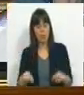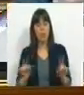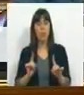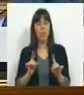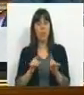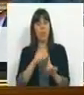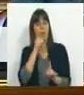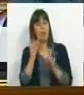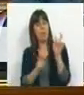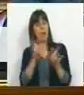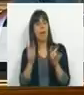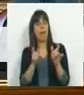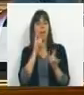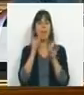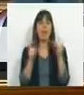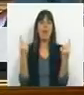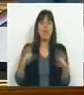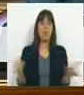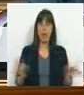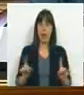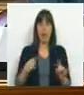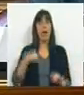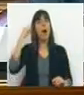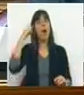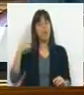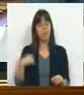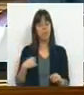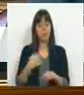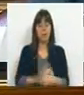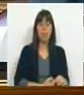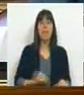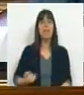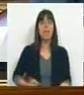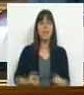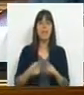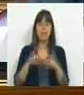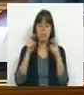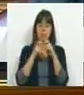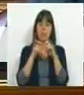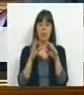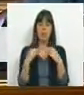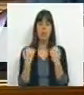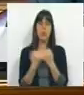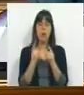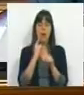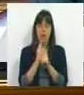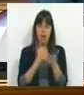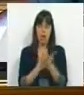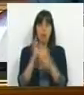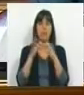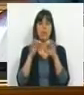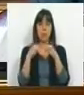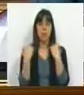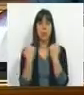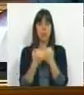não basta usar estas palavras por palavras. Temos plena consciência que o desemprego foi um drama social, é um drama